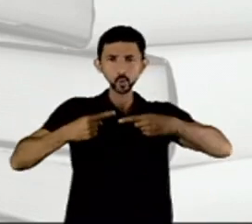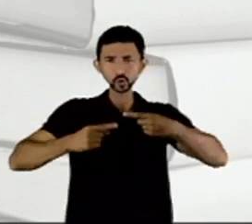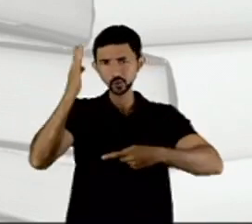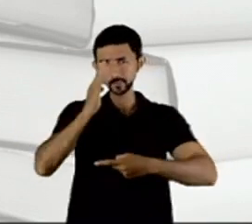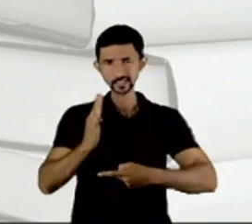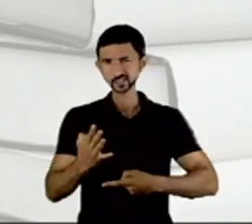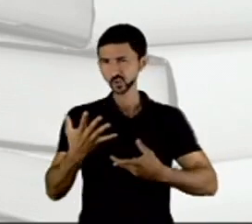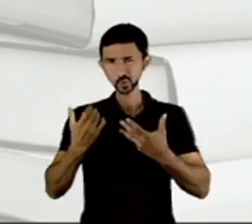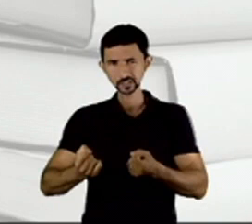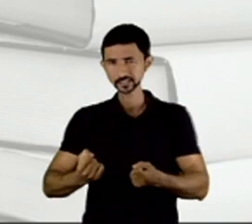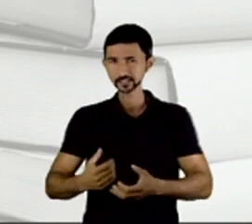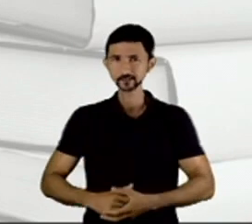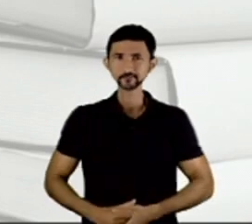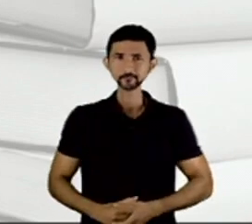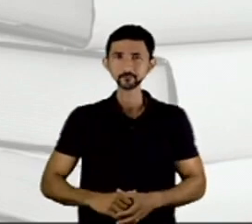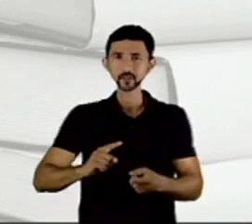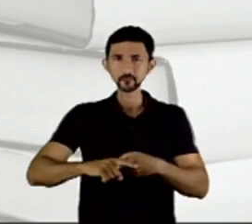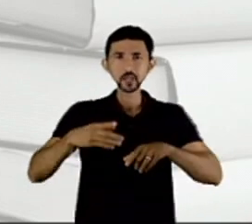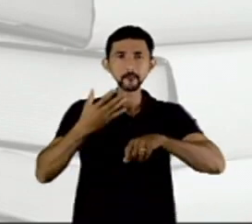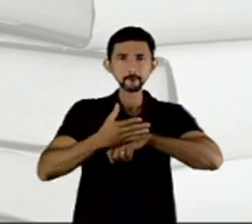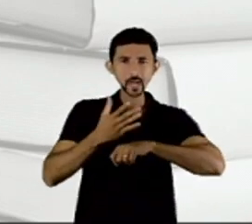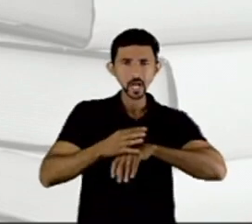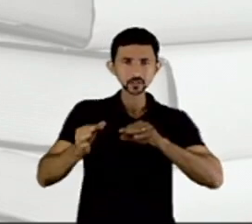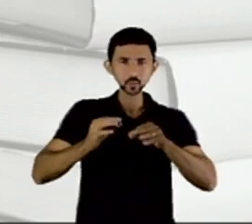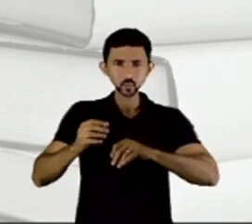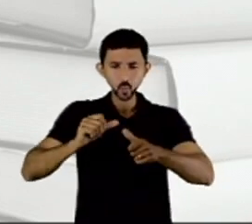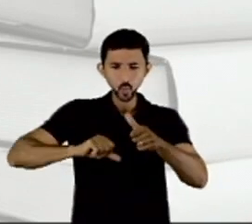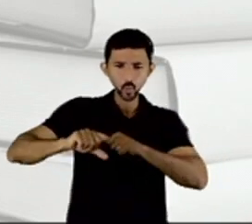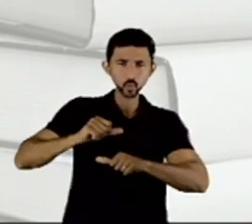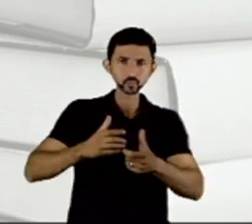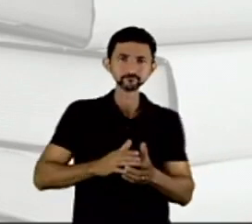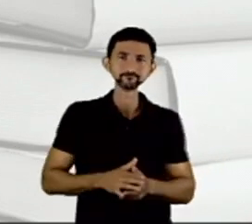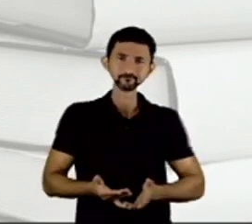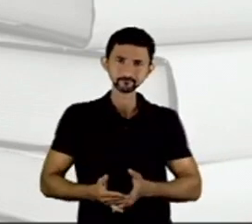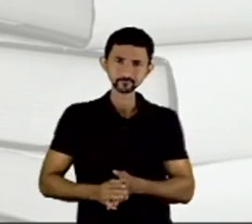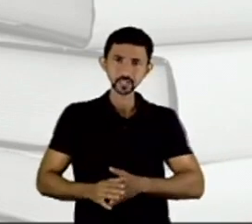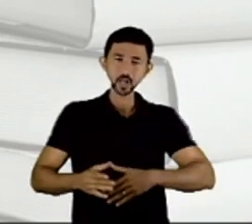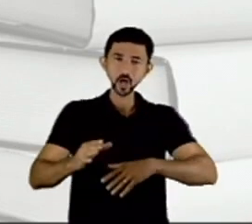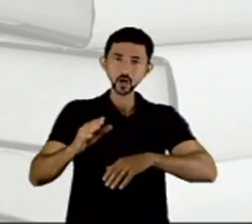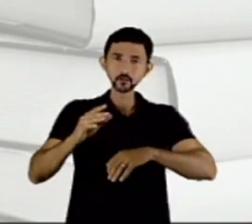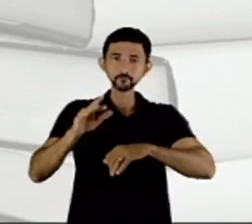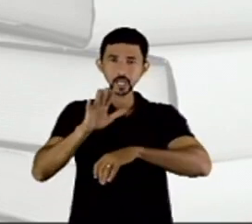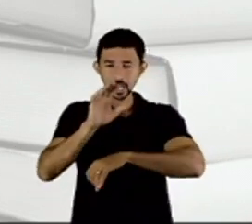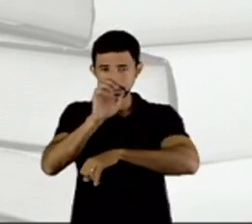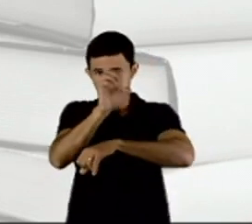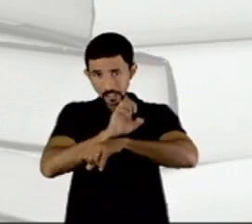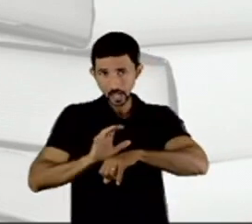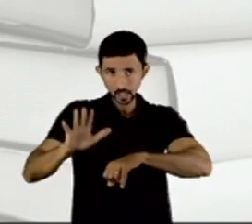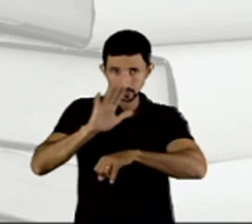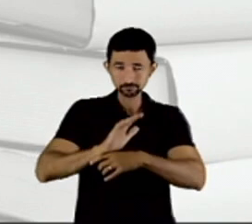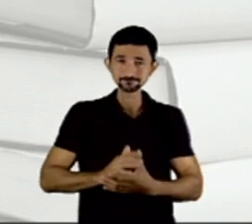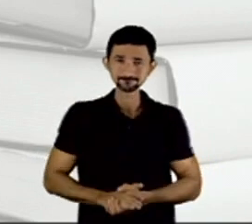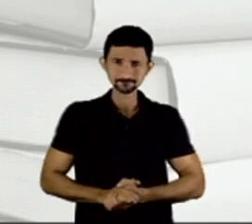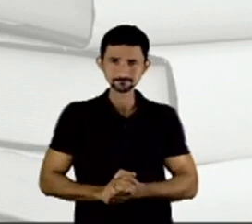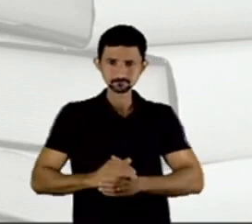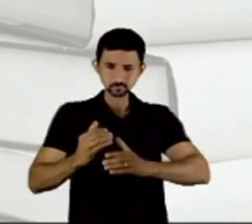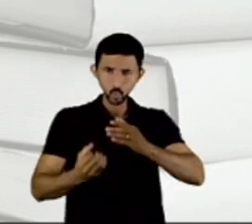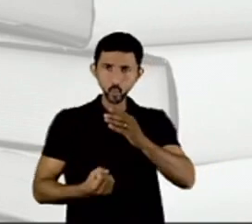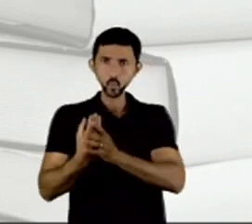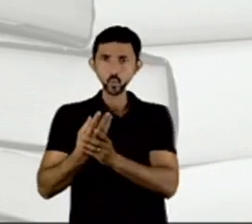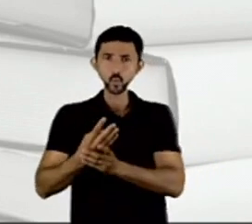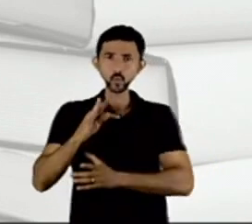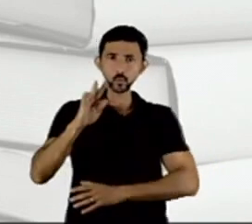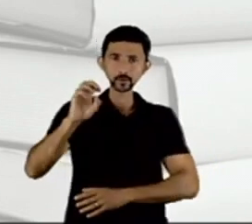brasileiro, sobretudo com as práticas do jogo político impostos pelas oligarquias. O surgimento do tenentismo na década